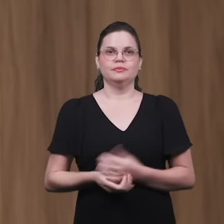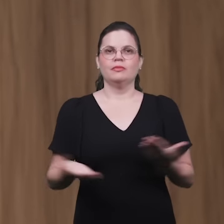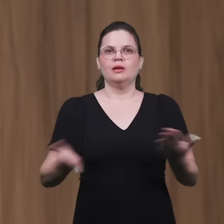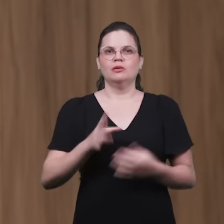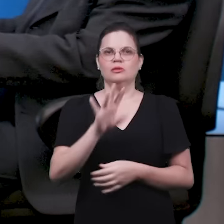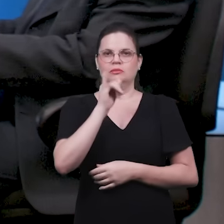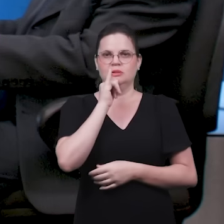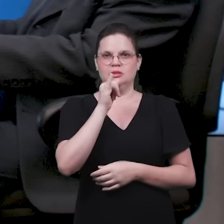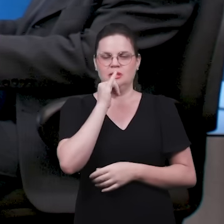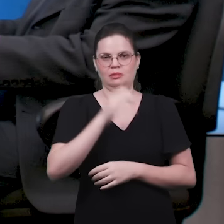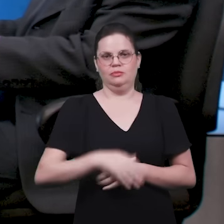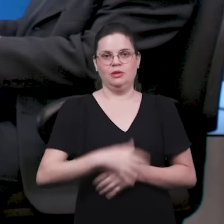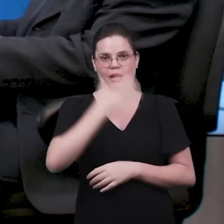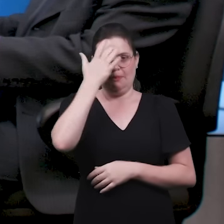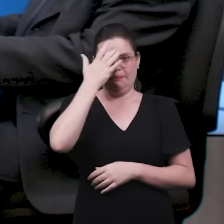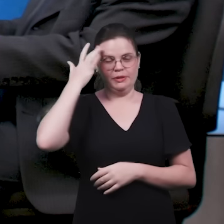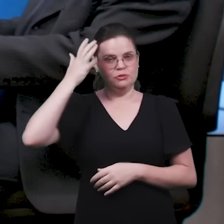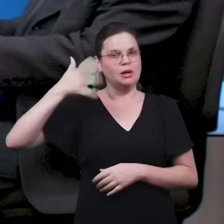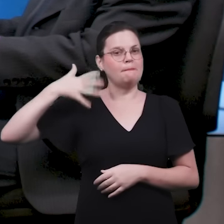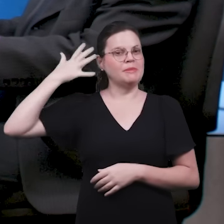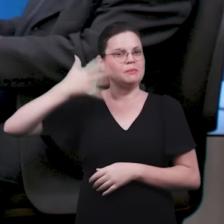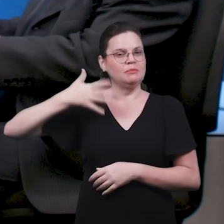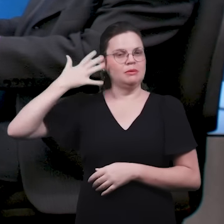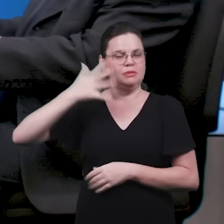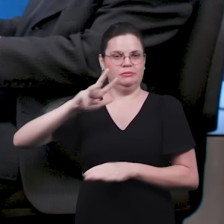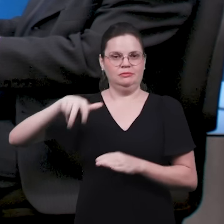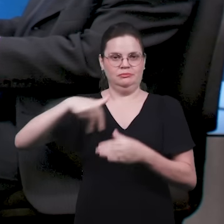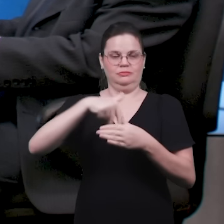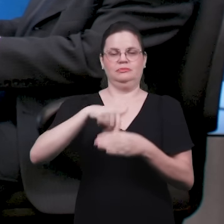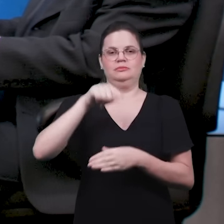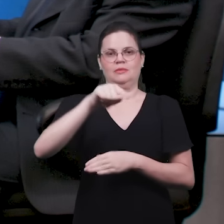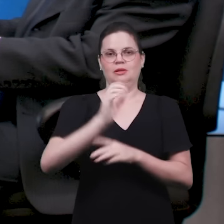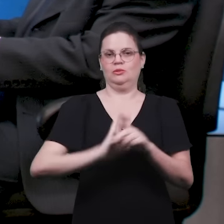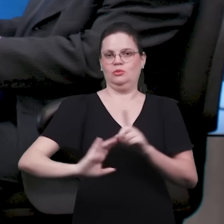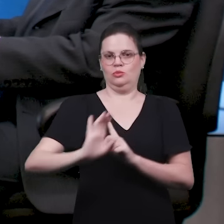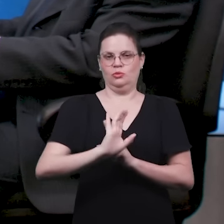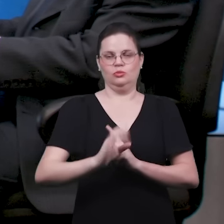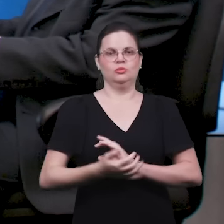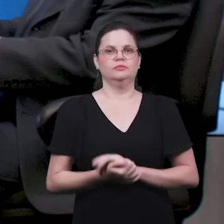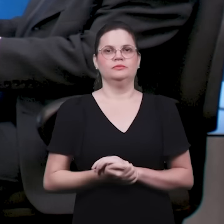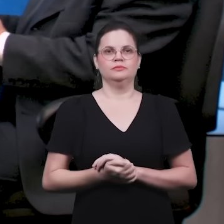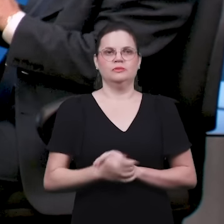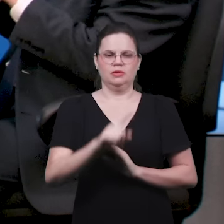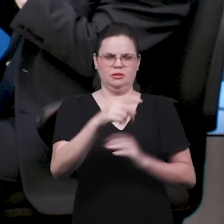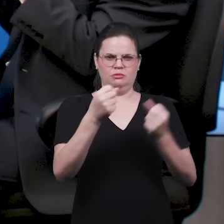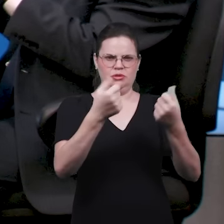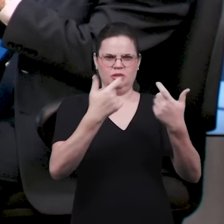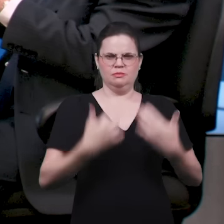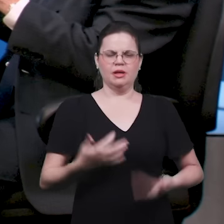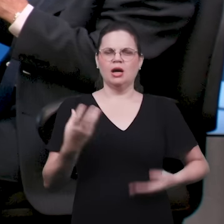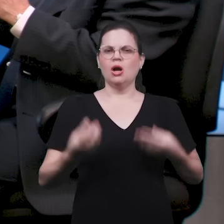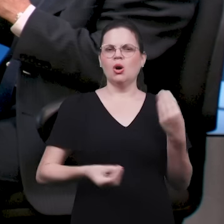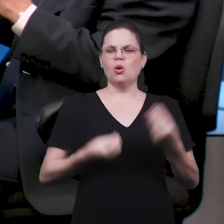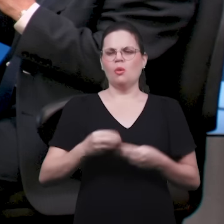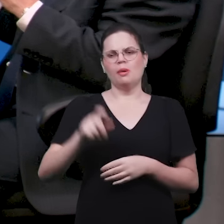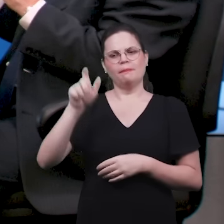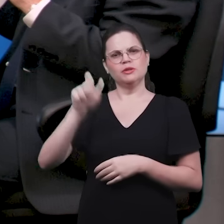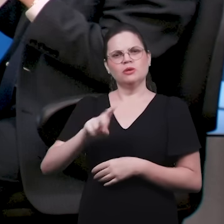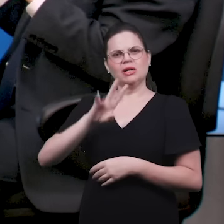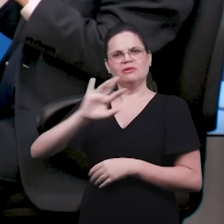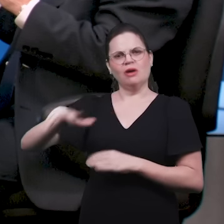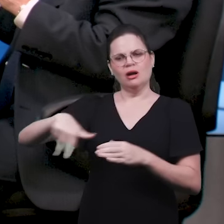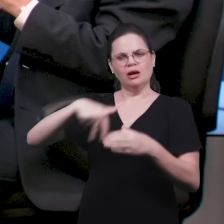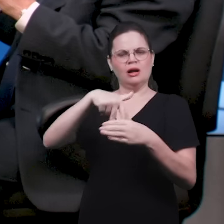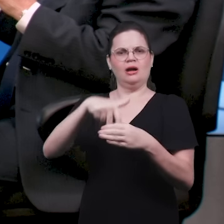do dirigente do culto, pastor Luiz Fernando. Poderia comentar alguma coisa relacionada ao dirigente, como deve ser o dirigente do culto,